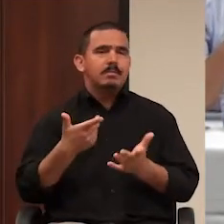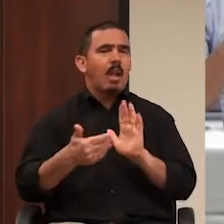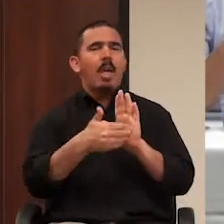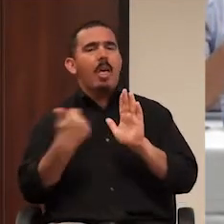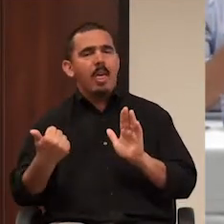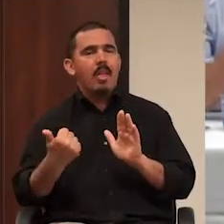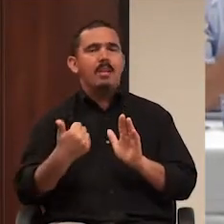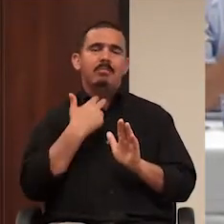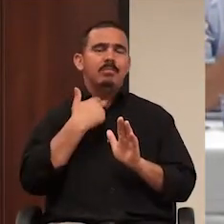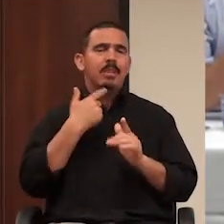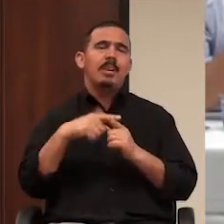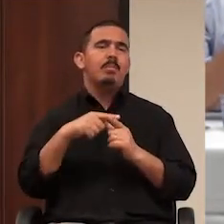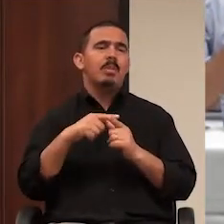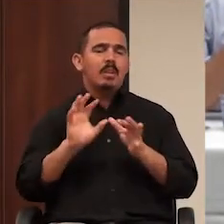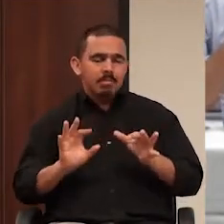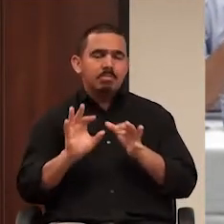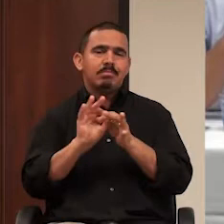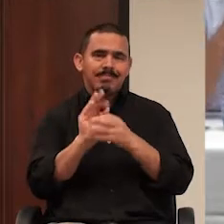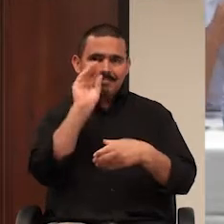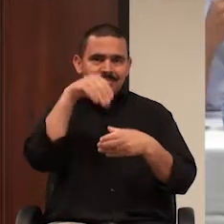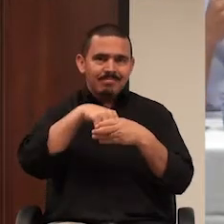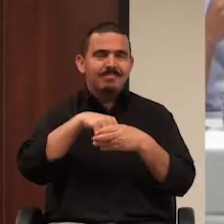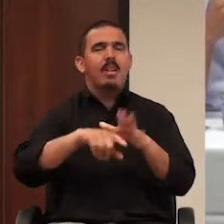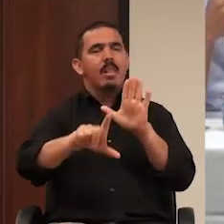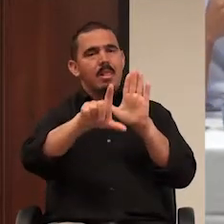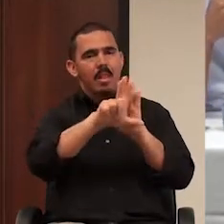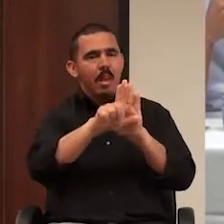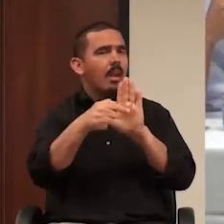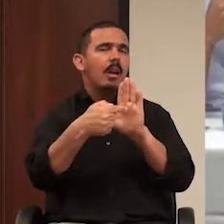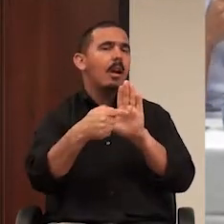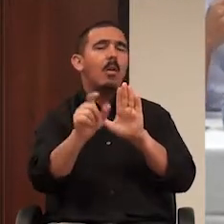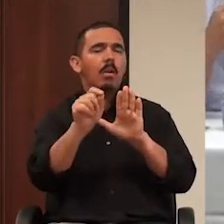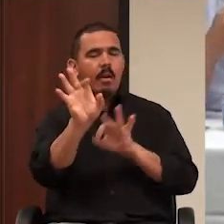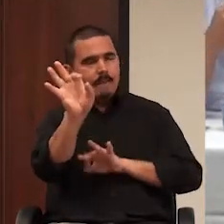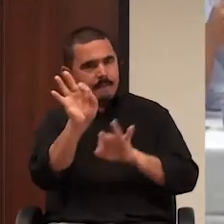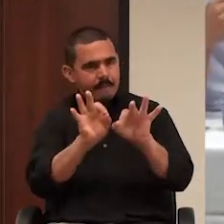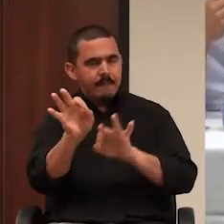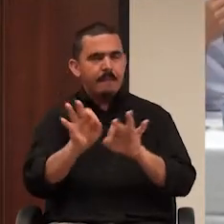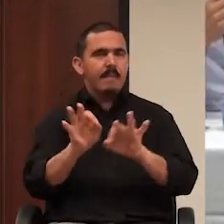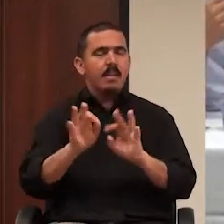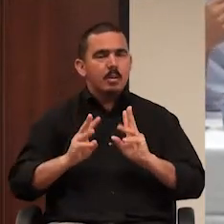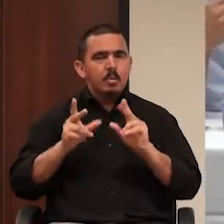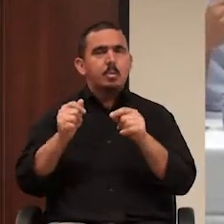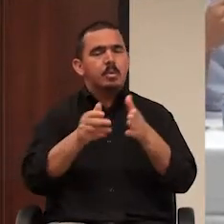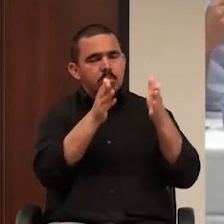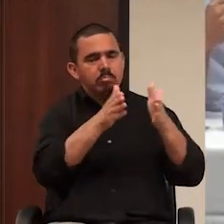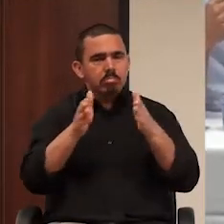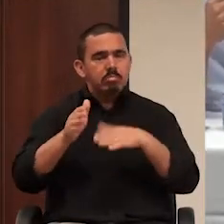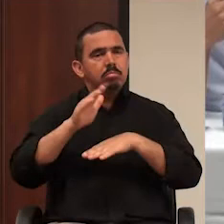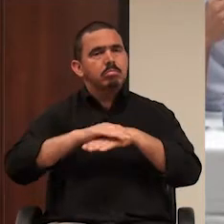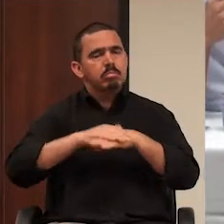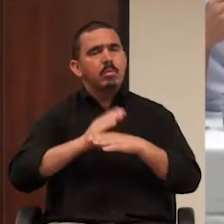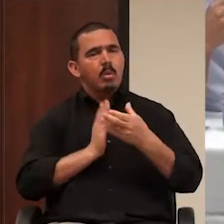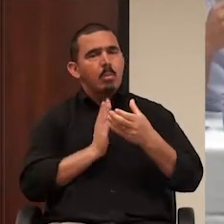disso, né? Porque a gente está tratando de uma lei que regula o esquema e a sequência de atos do